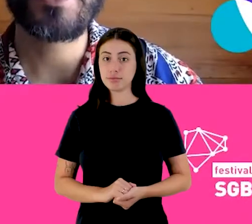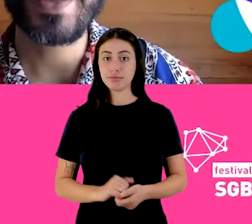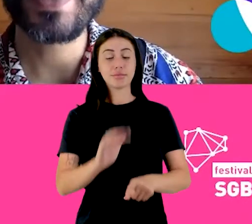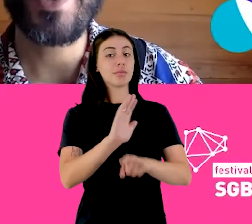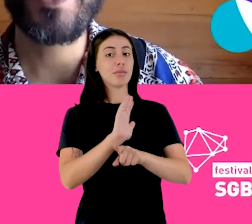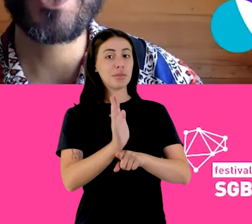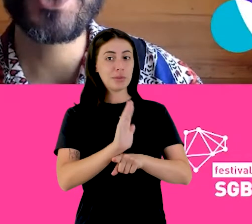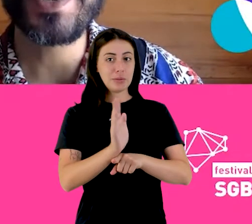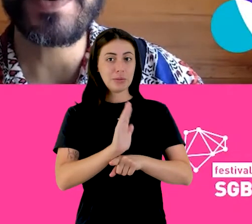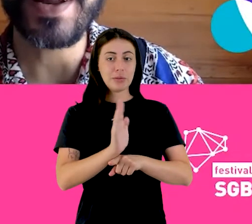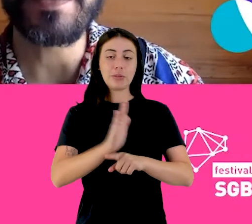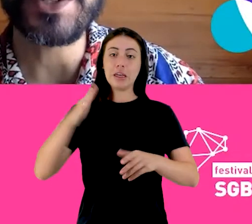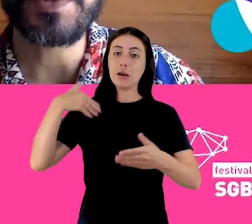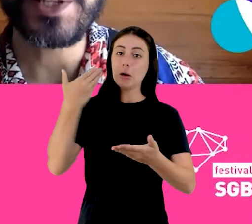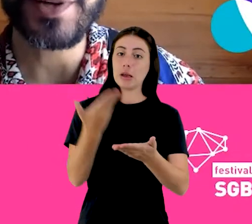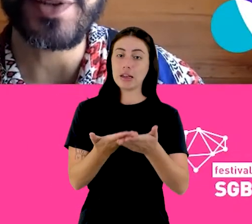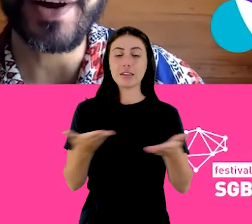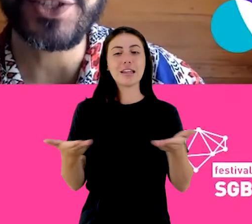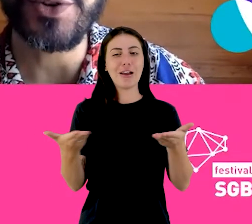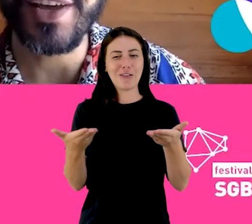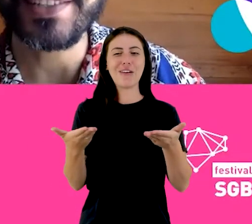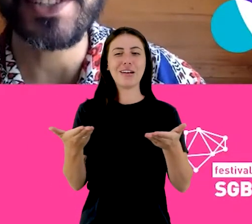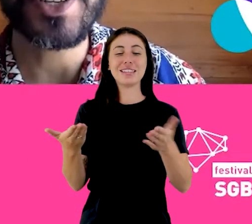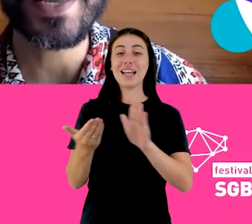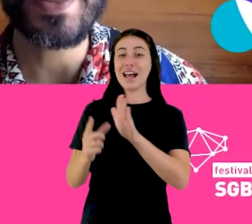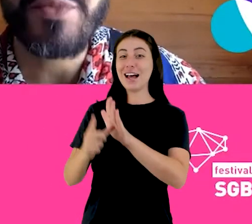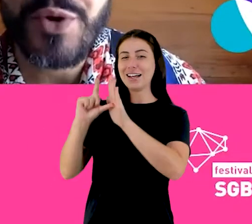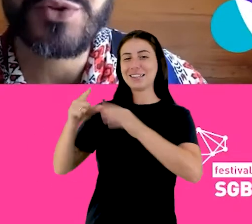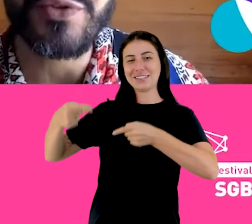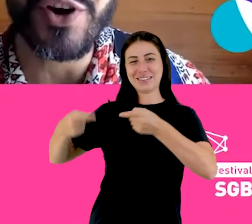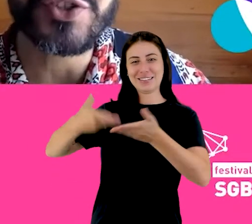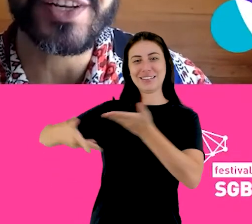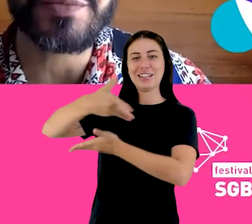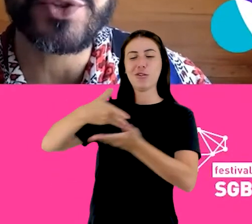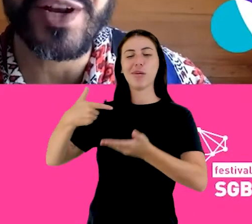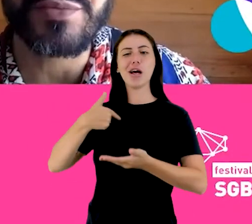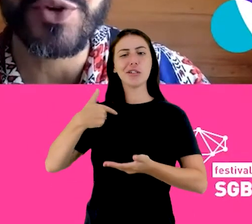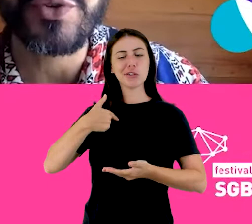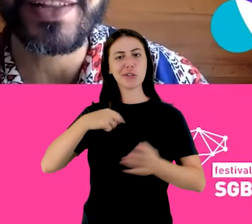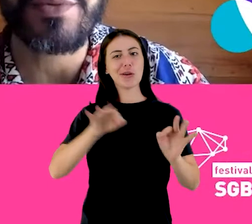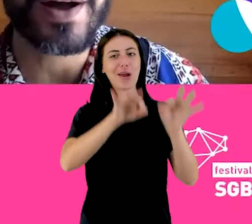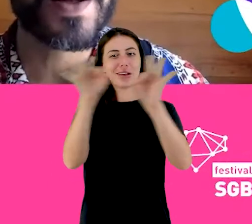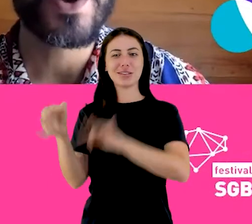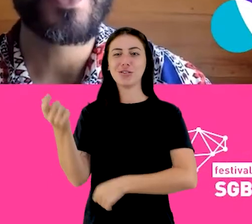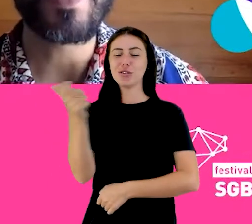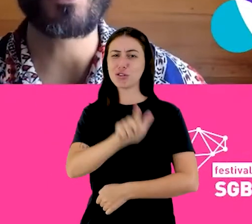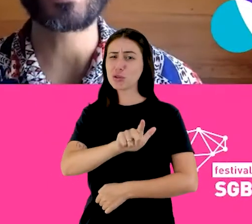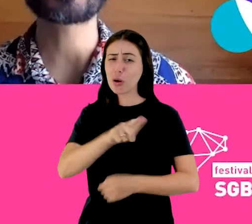Esse filme, até hoje, para a gente participar do debate, eu reassisti. Ele é muito forte, ele emociona muito, ele tem